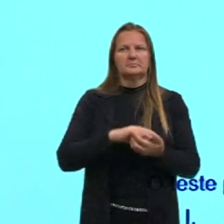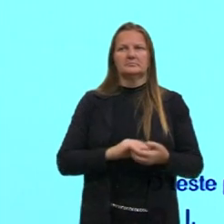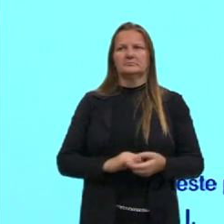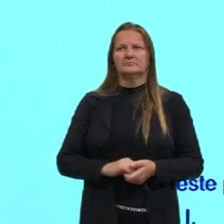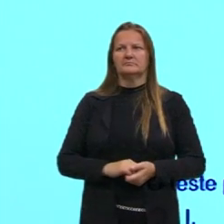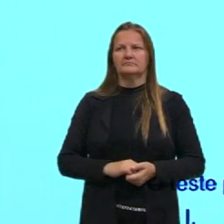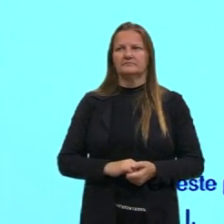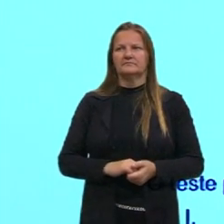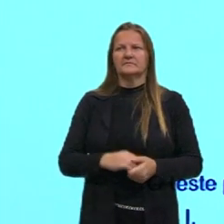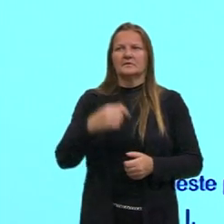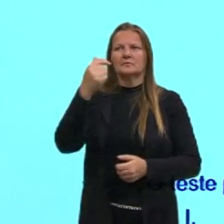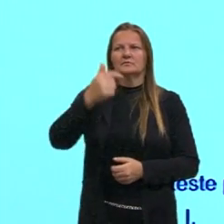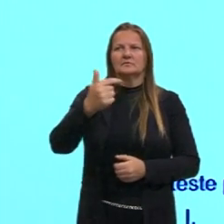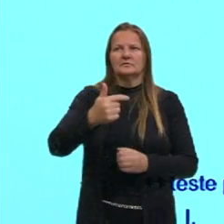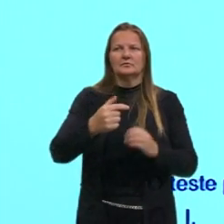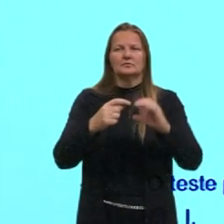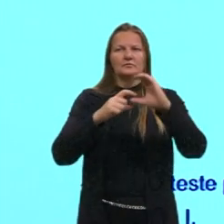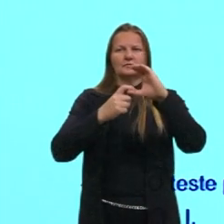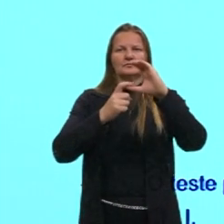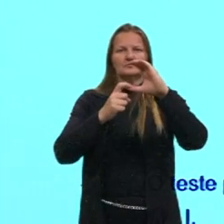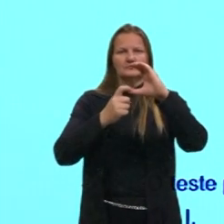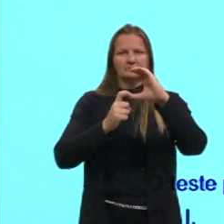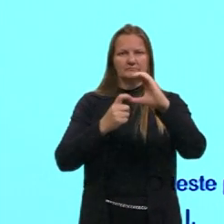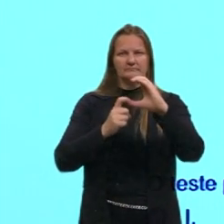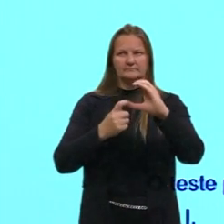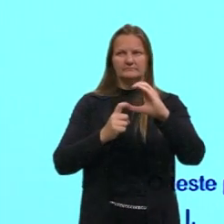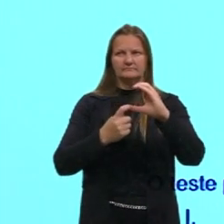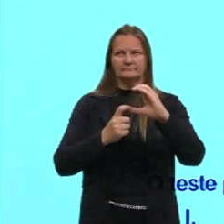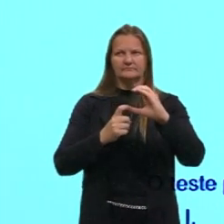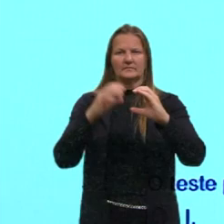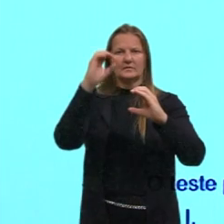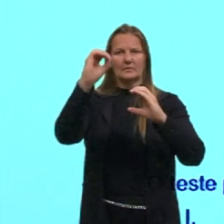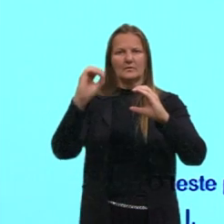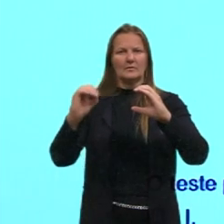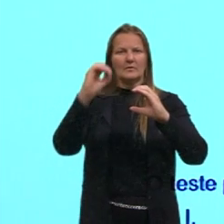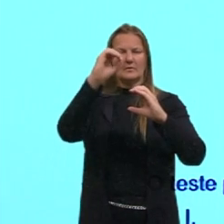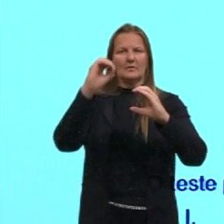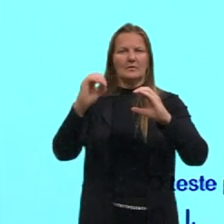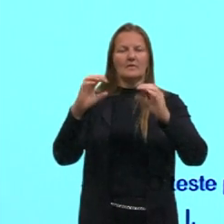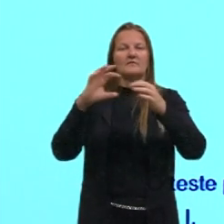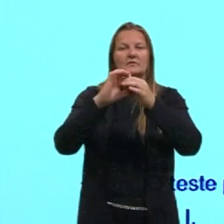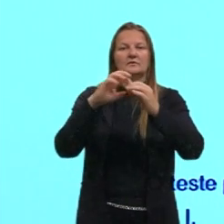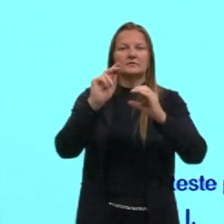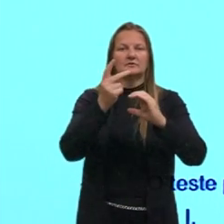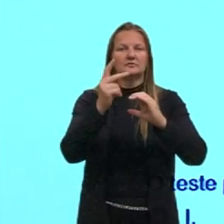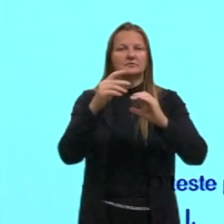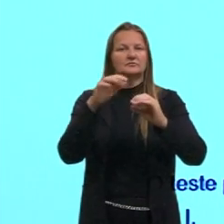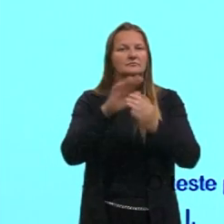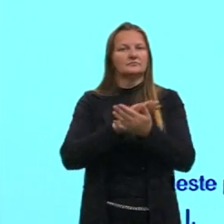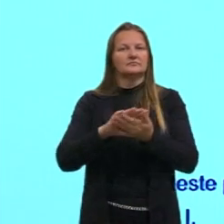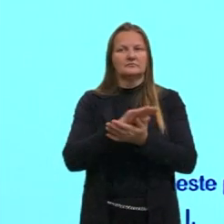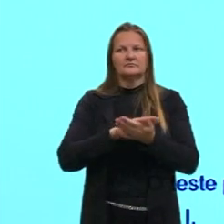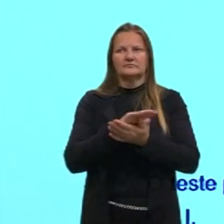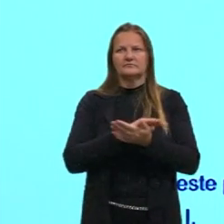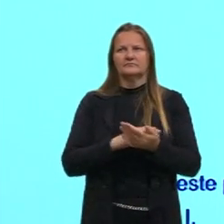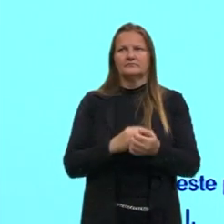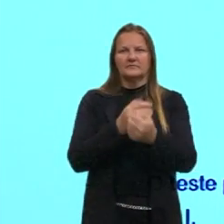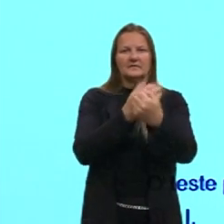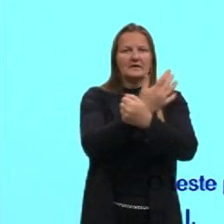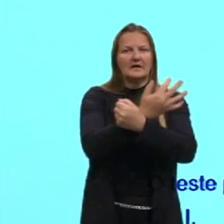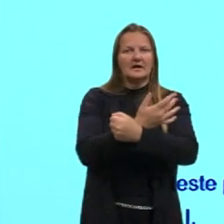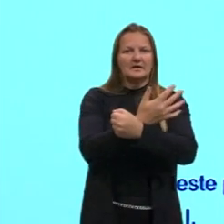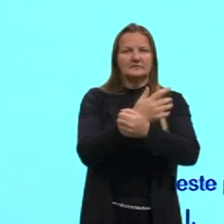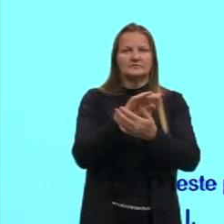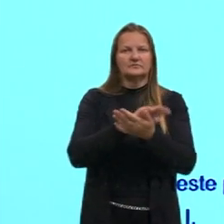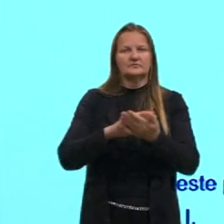aqui a mesma coisa tá eu tenho uma dupla aqui mas é no nitrogênio Então não é o meu ácido também não tem